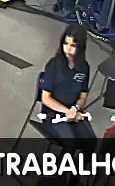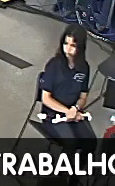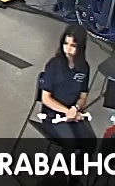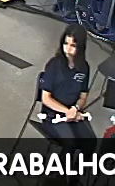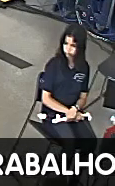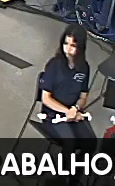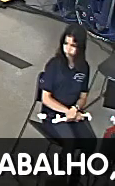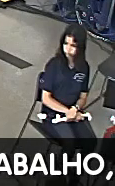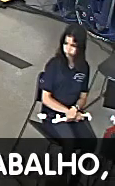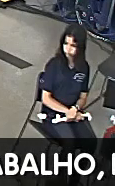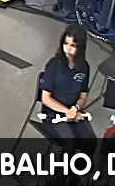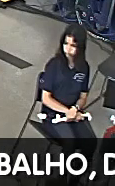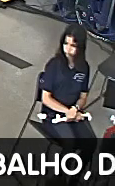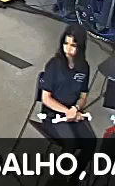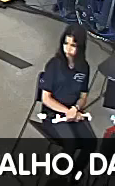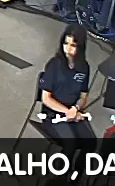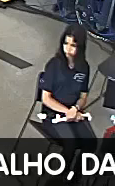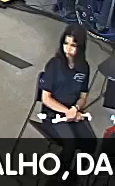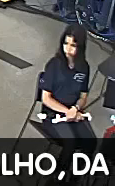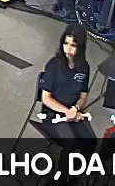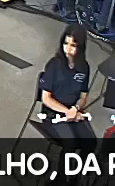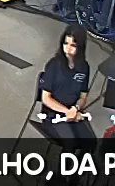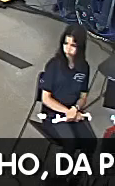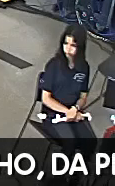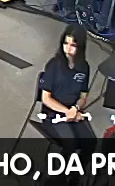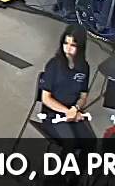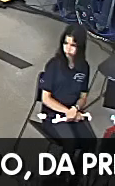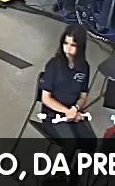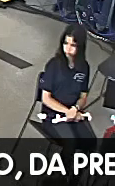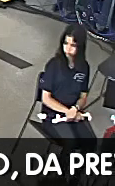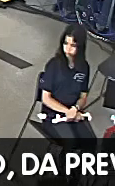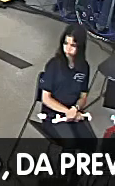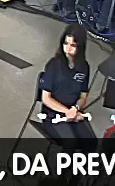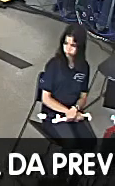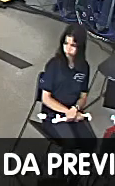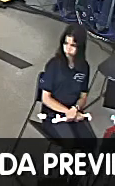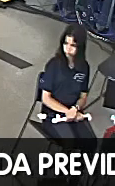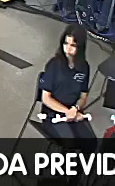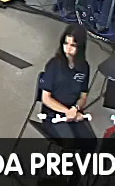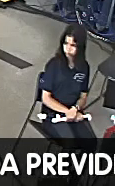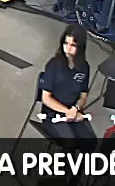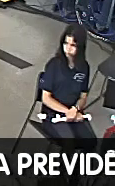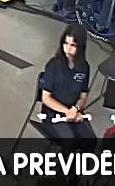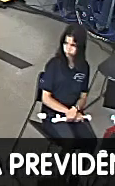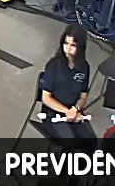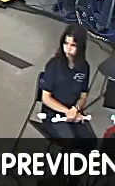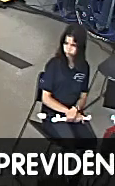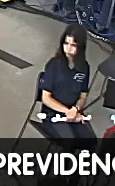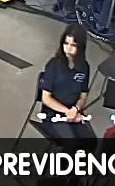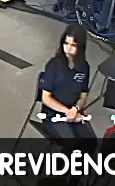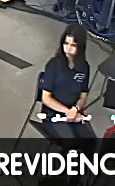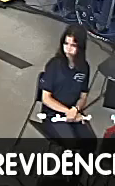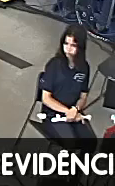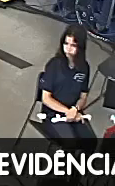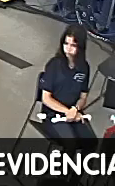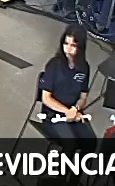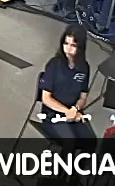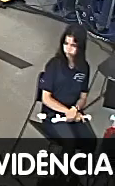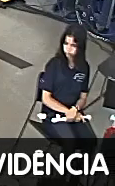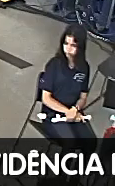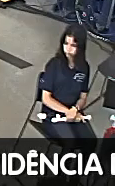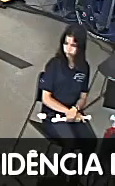meio hoje. Buscamos mais oportunidades para os mais vulneráveis, com projetos que